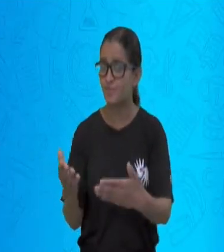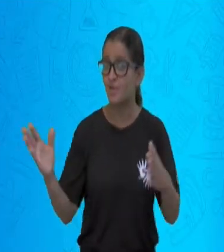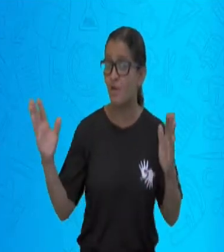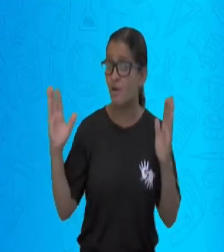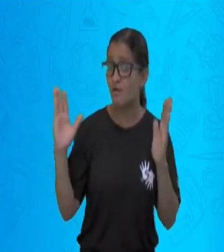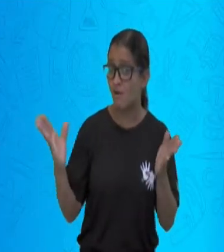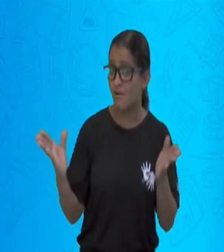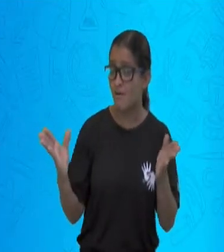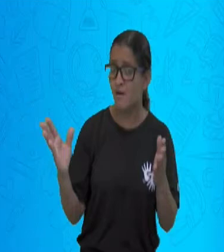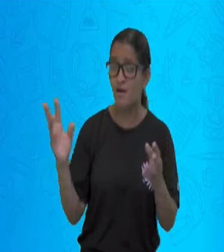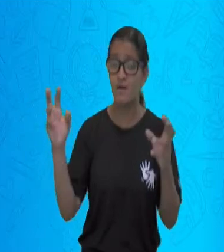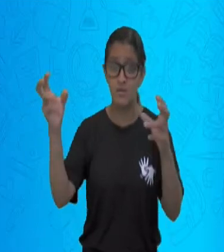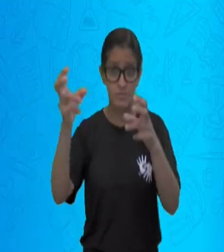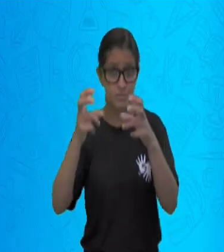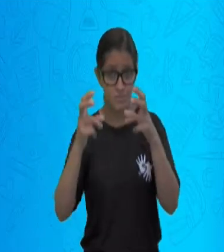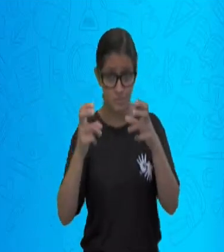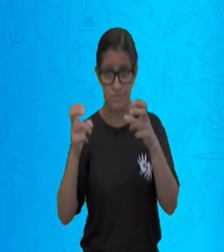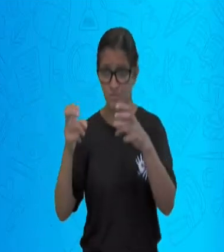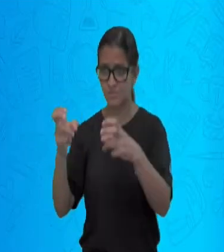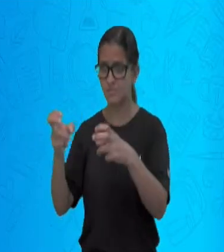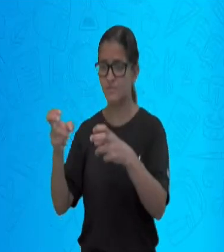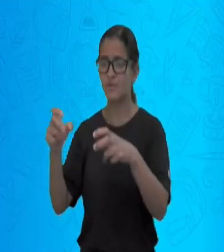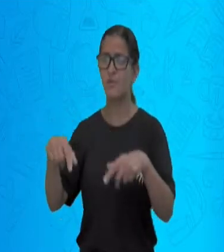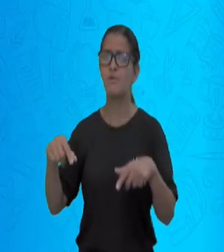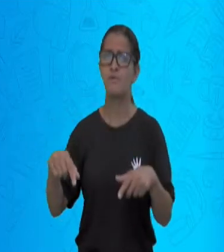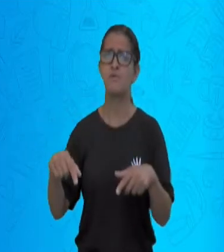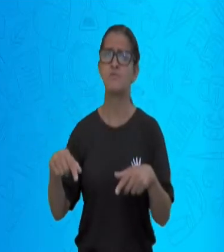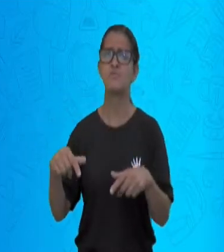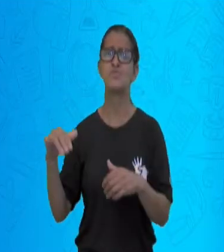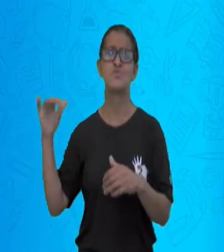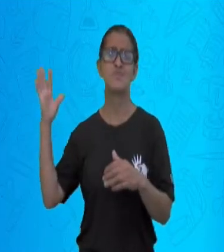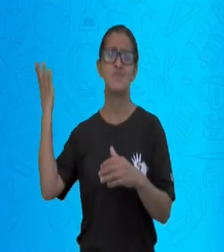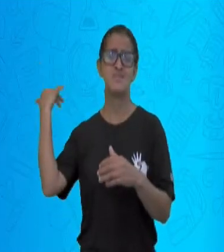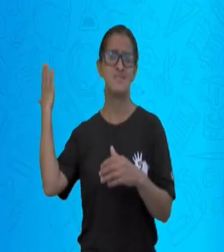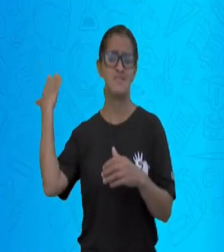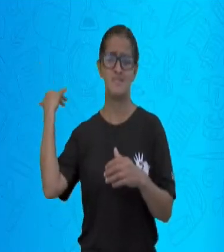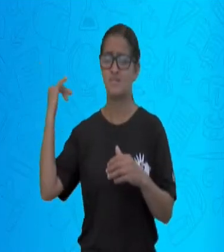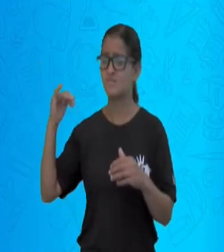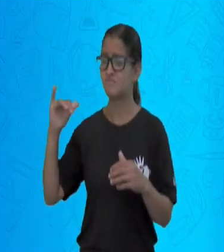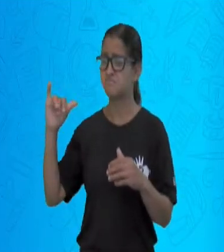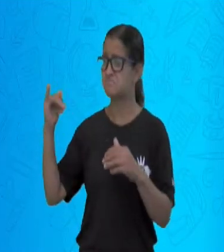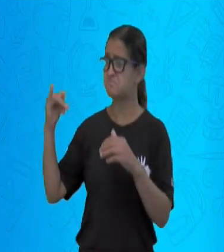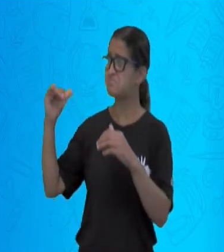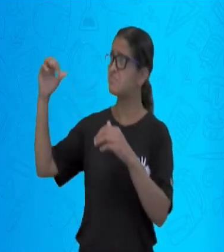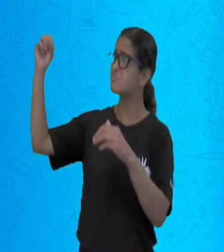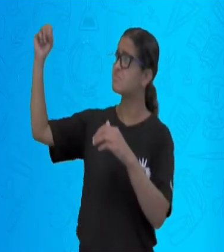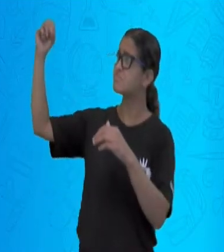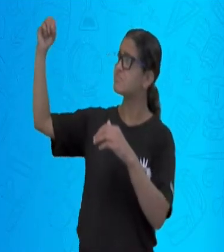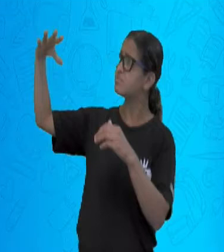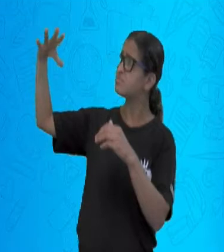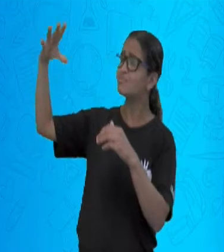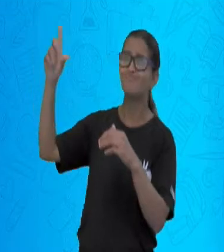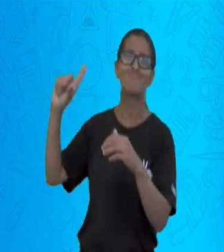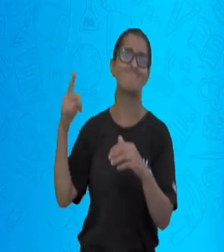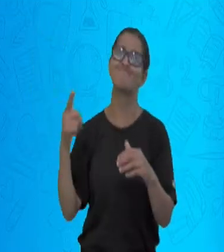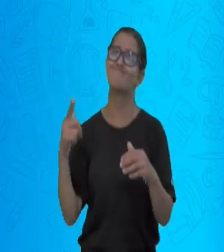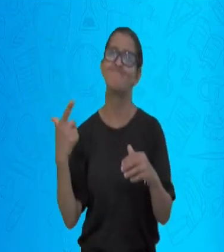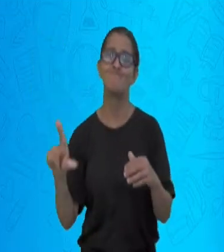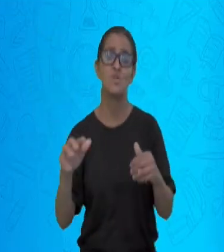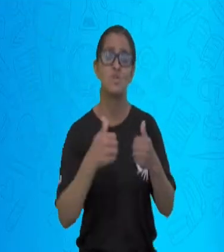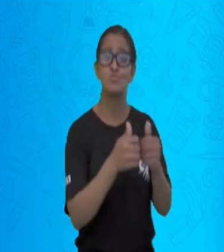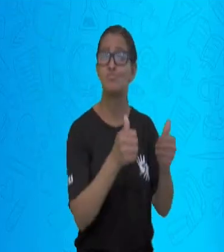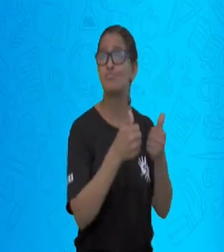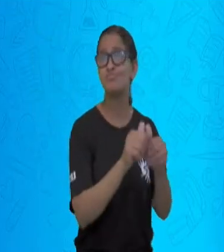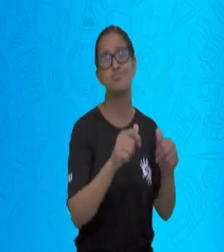tinha energia, né? Não tinha comunicação, meios de transporte, como